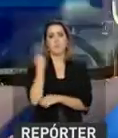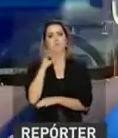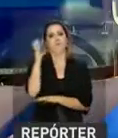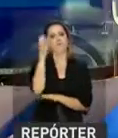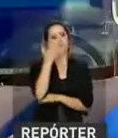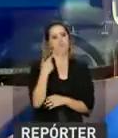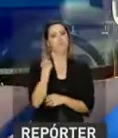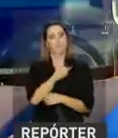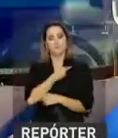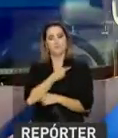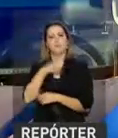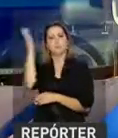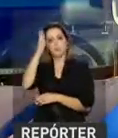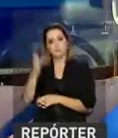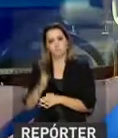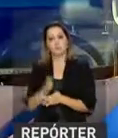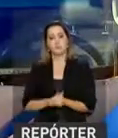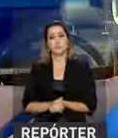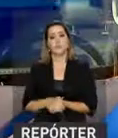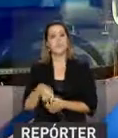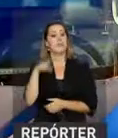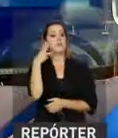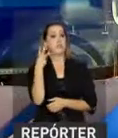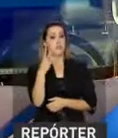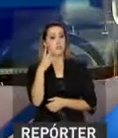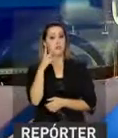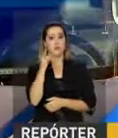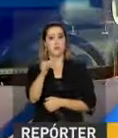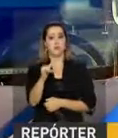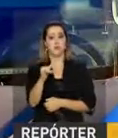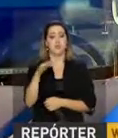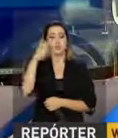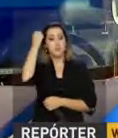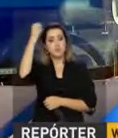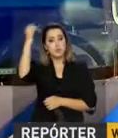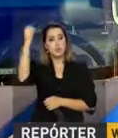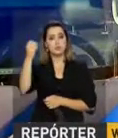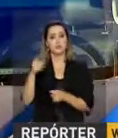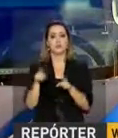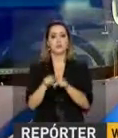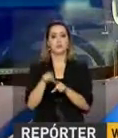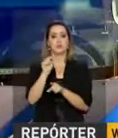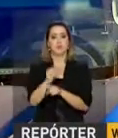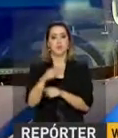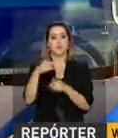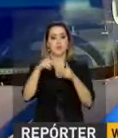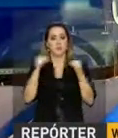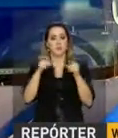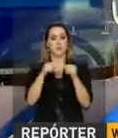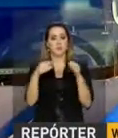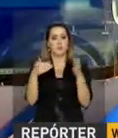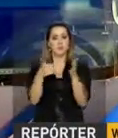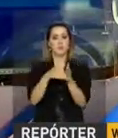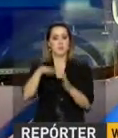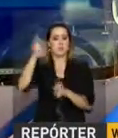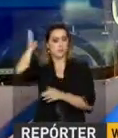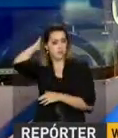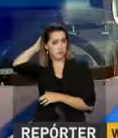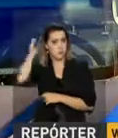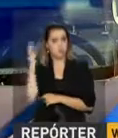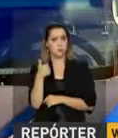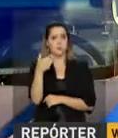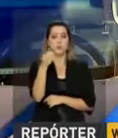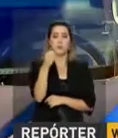território. Serão 3 dias de viagem entre Brasília e Novo Progresso, no Pará. Lá, os 100 homens da Força